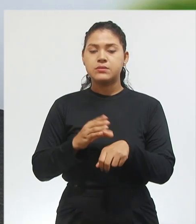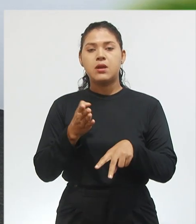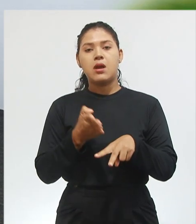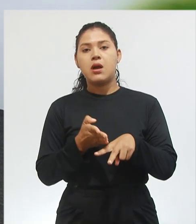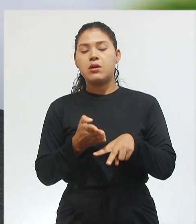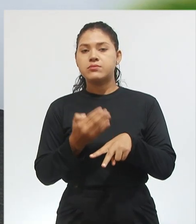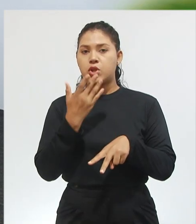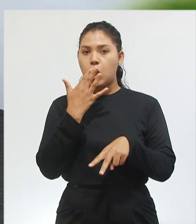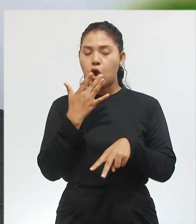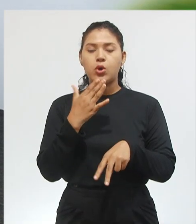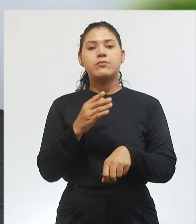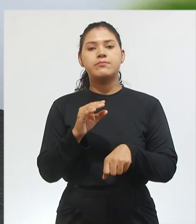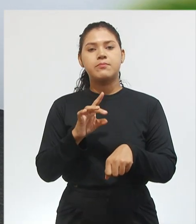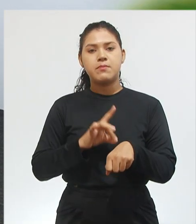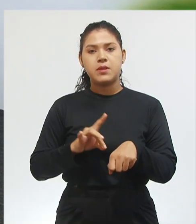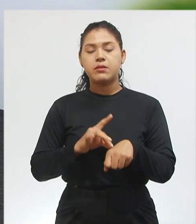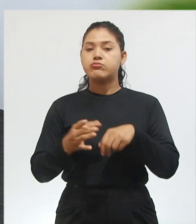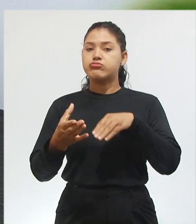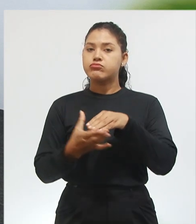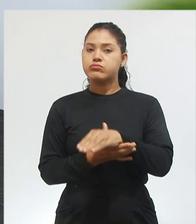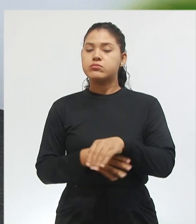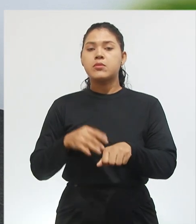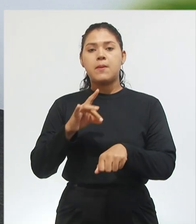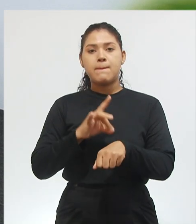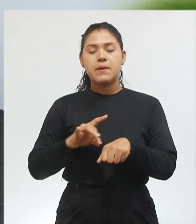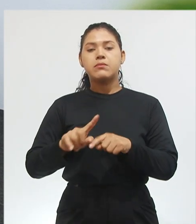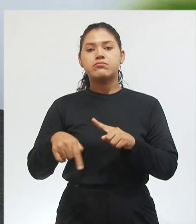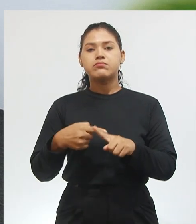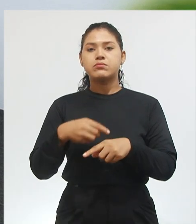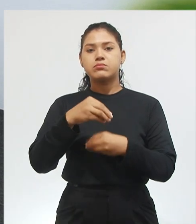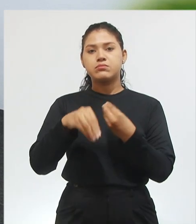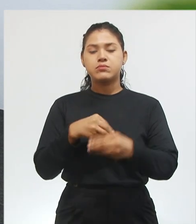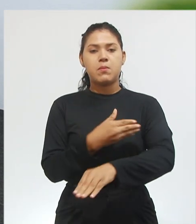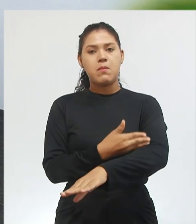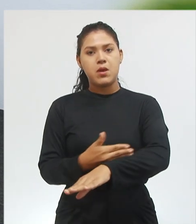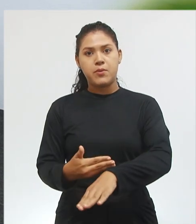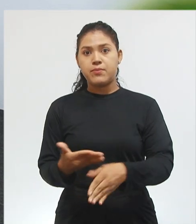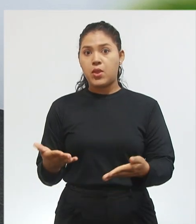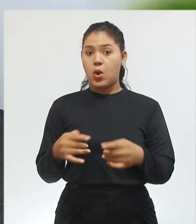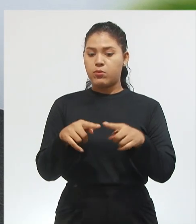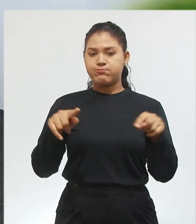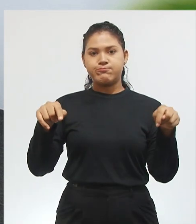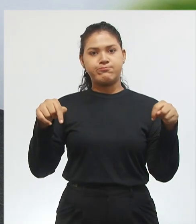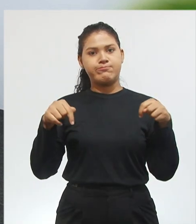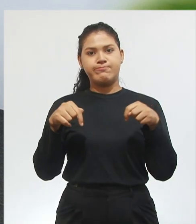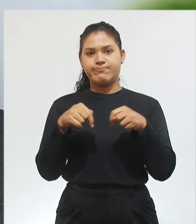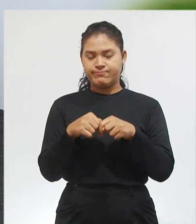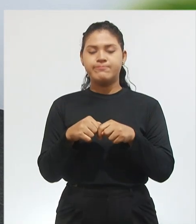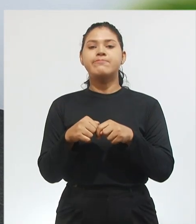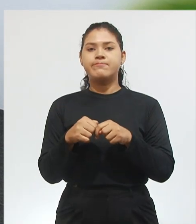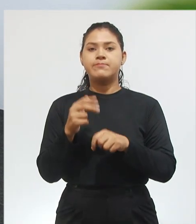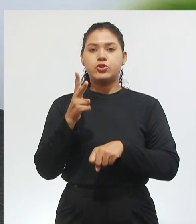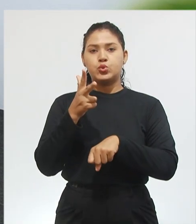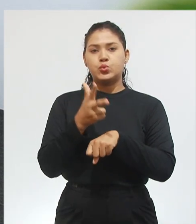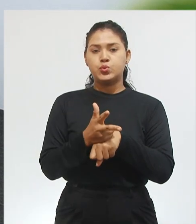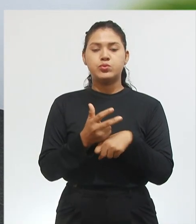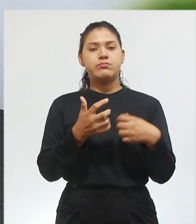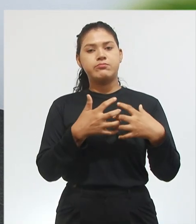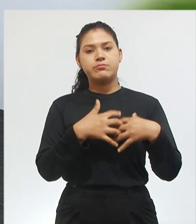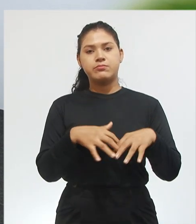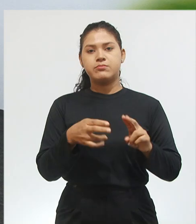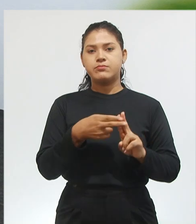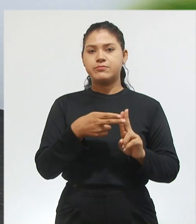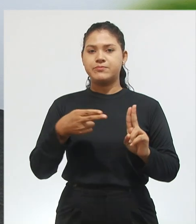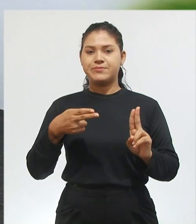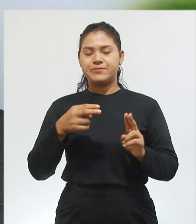preta e tênis preto com detalhes Branco Estou neste momento no estúdio de gravações do ifro campus Porto